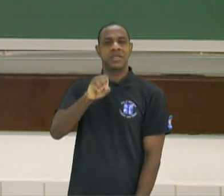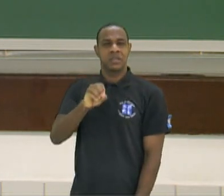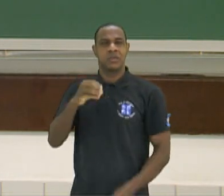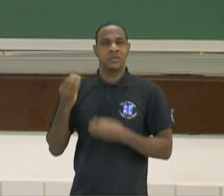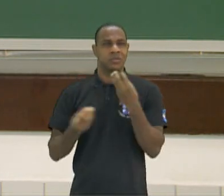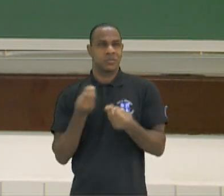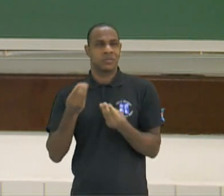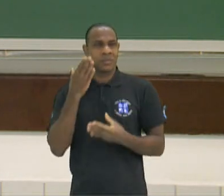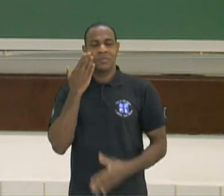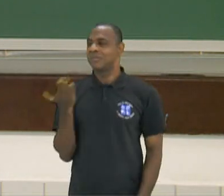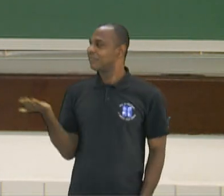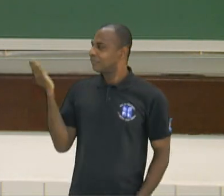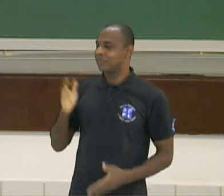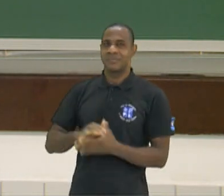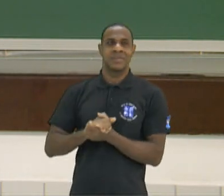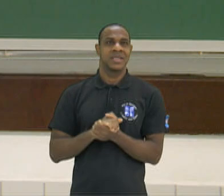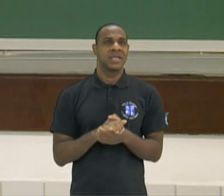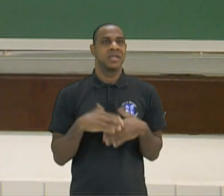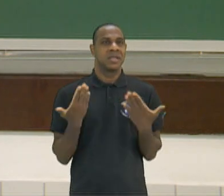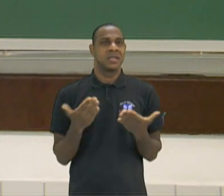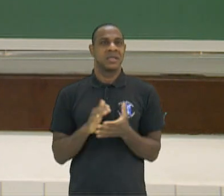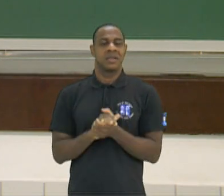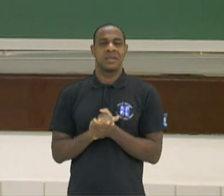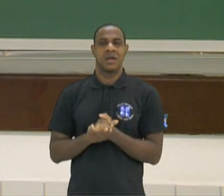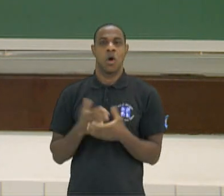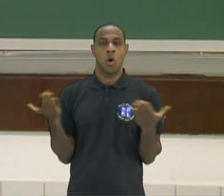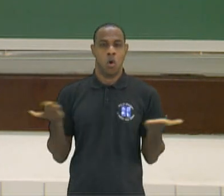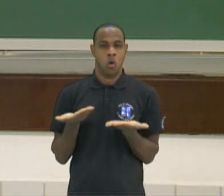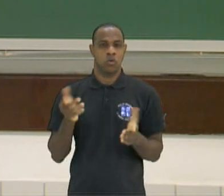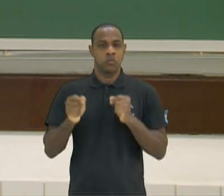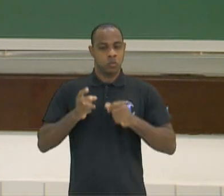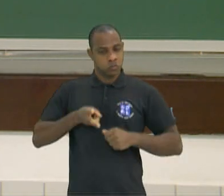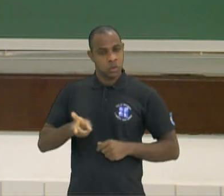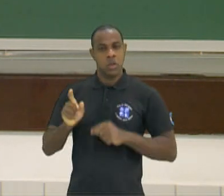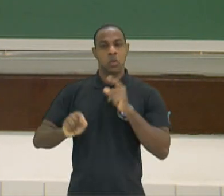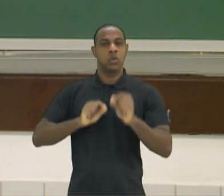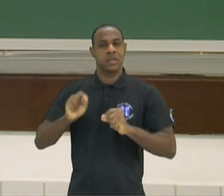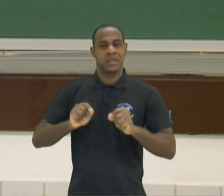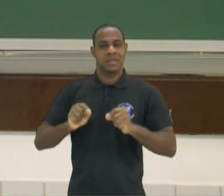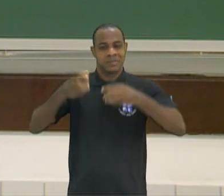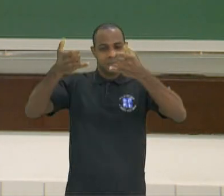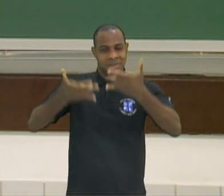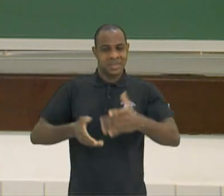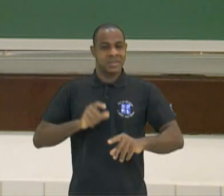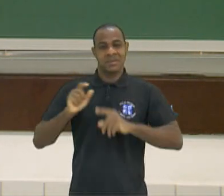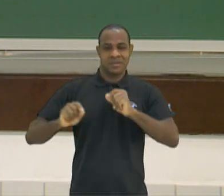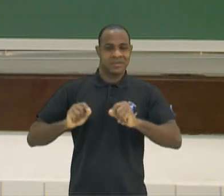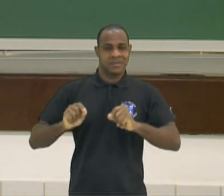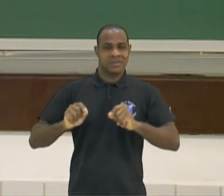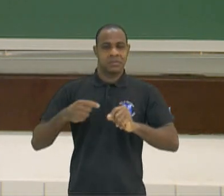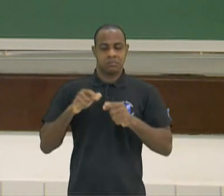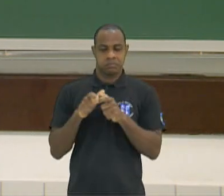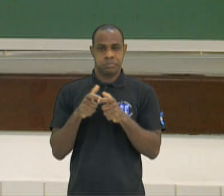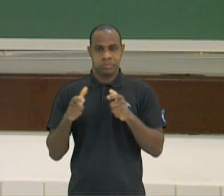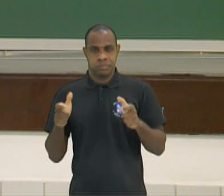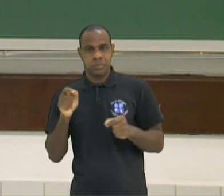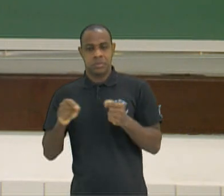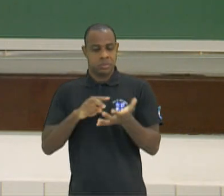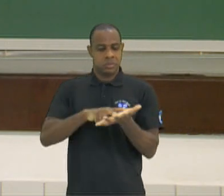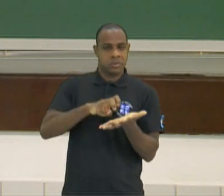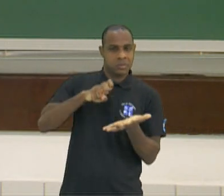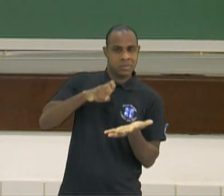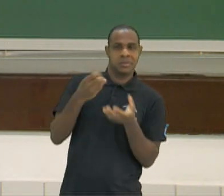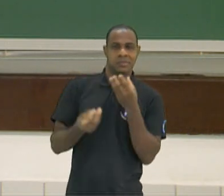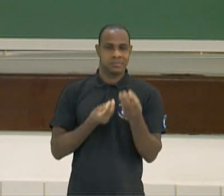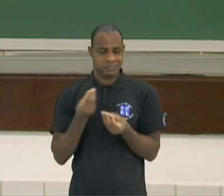nós, de título Technology and Health, nós continuaremos, como sempre, falando do nosso, ampliando o nosso léxico, ampliando o